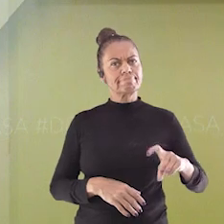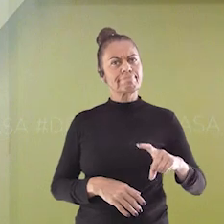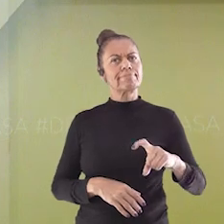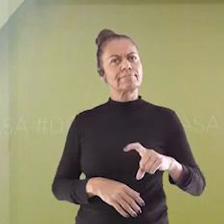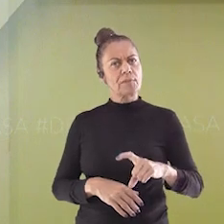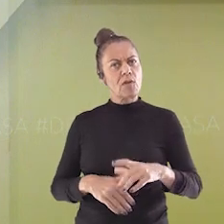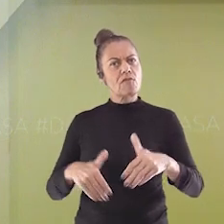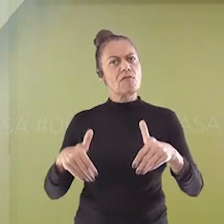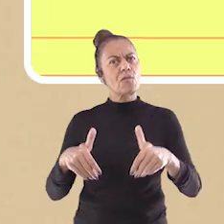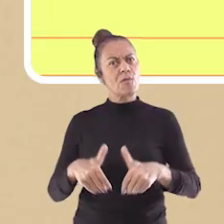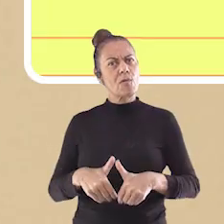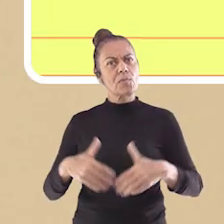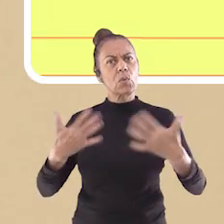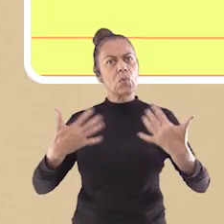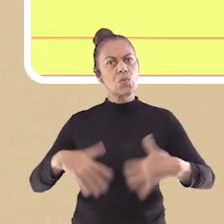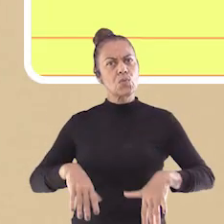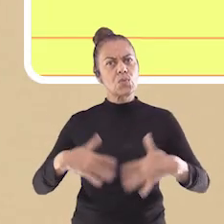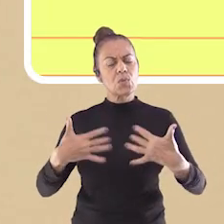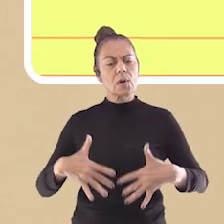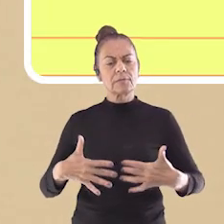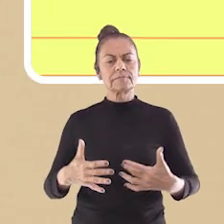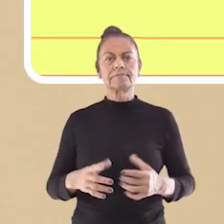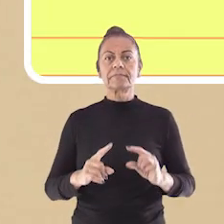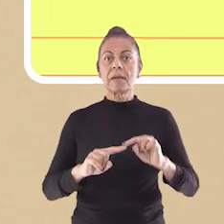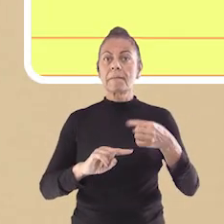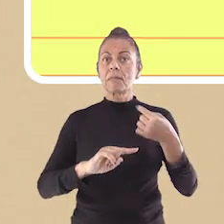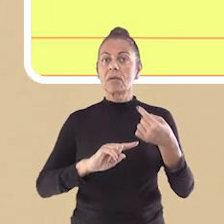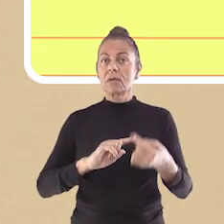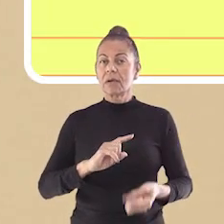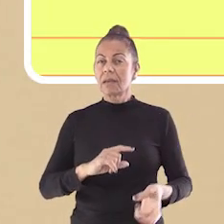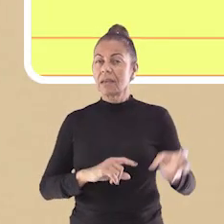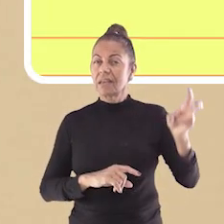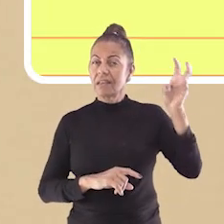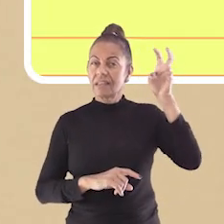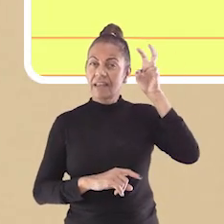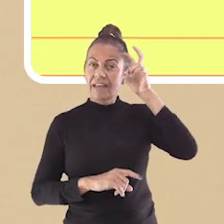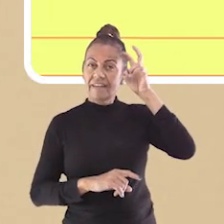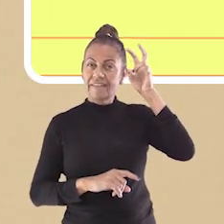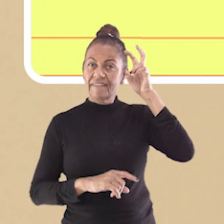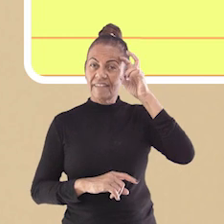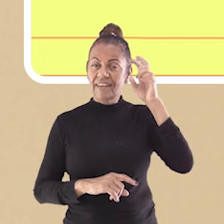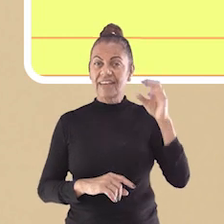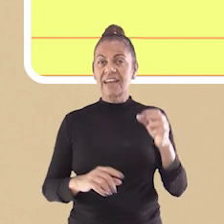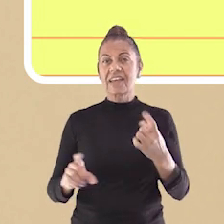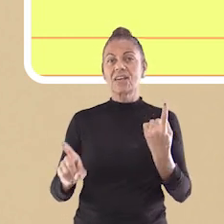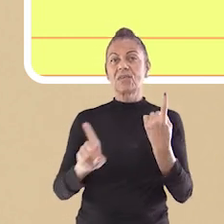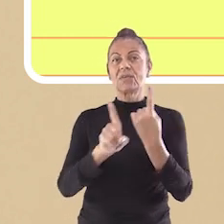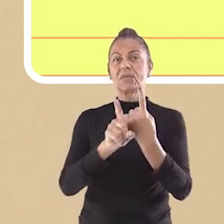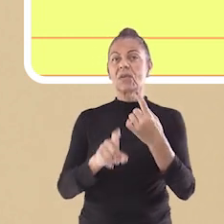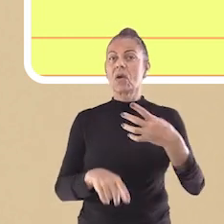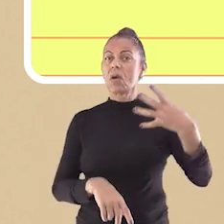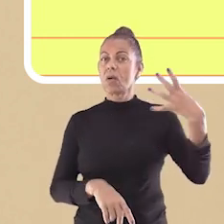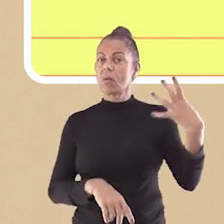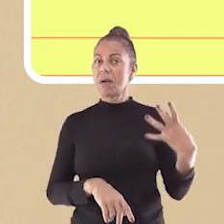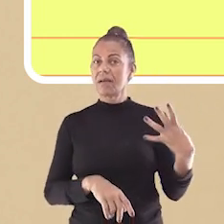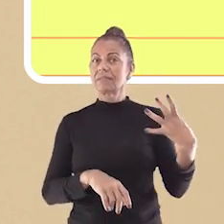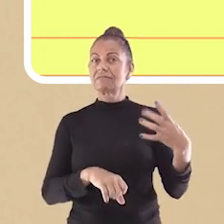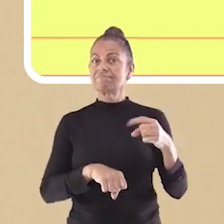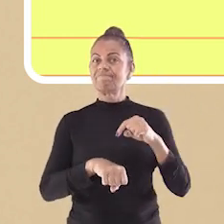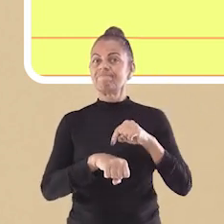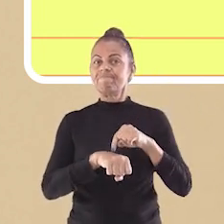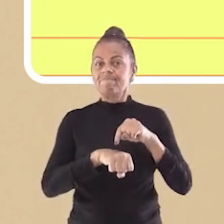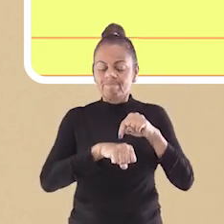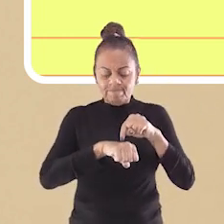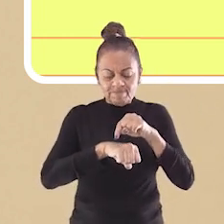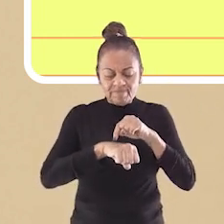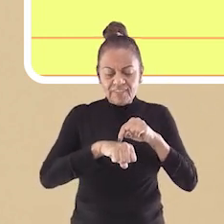muito faminta. Quando chegou na quinta-feira, encontrou 4 morangos. Aí ela ficou